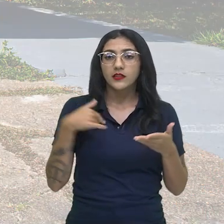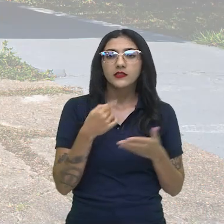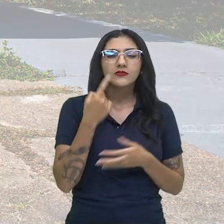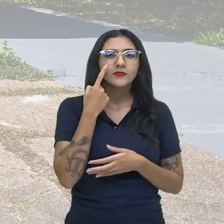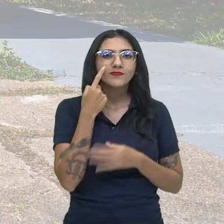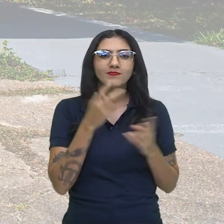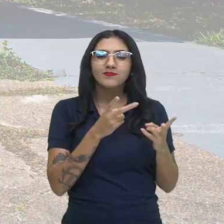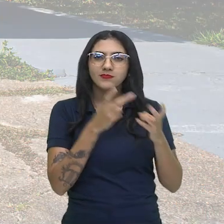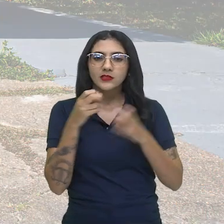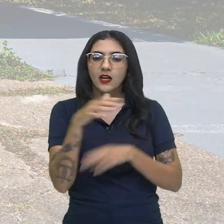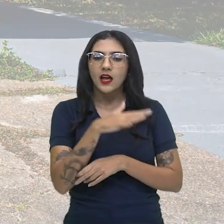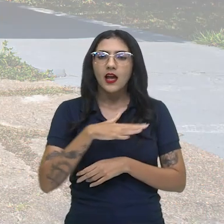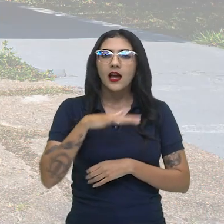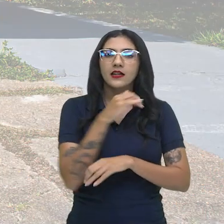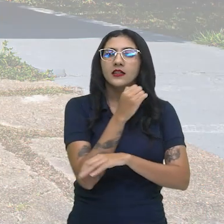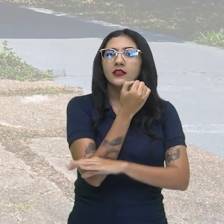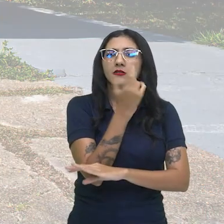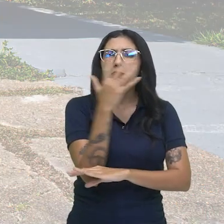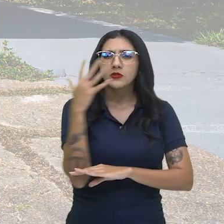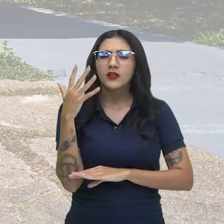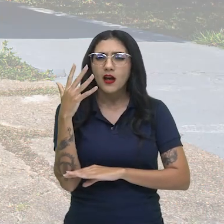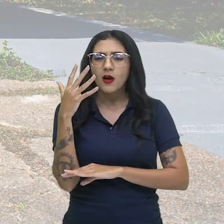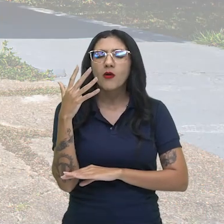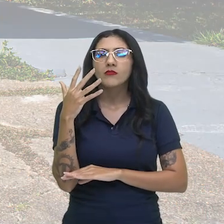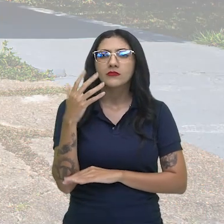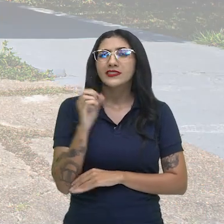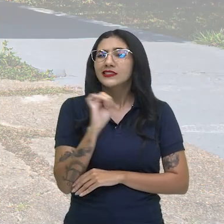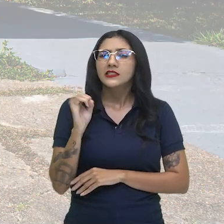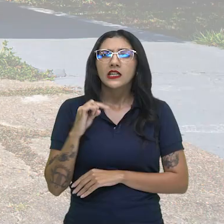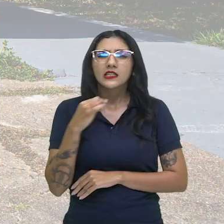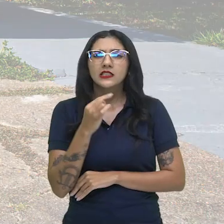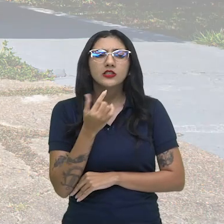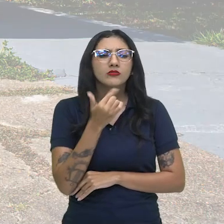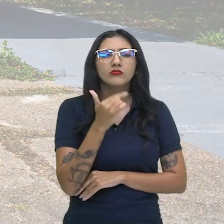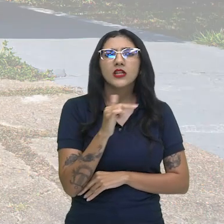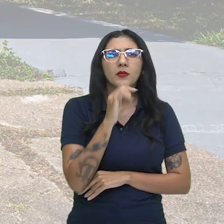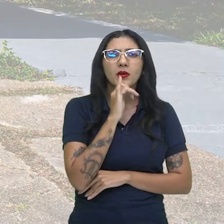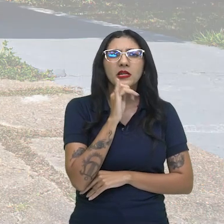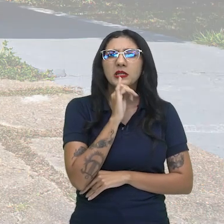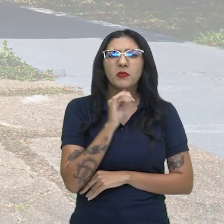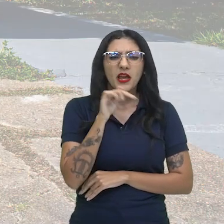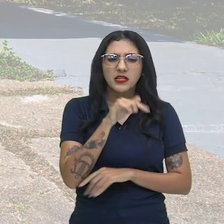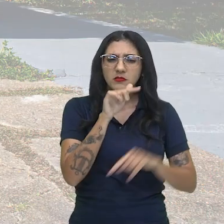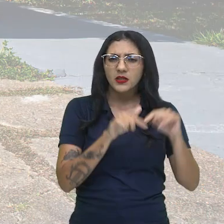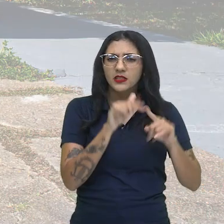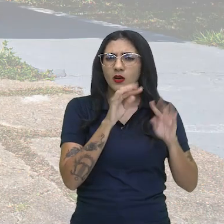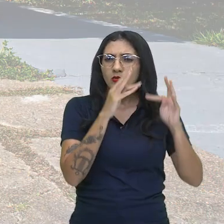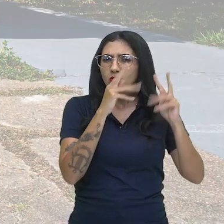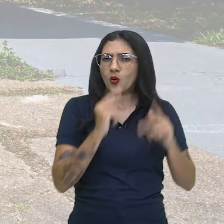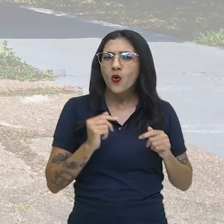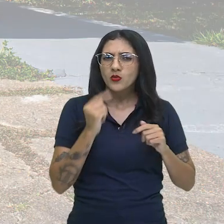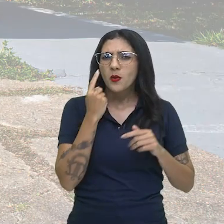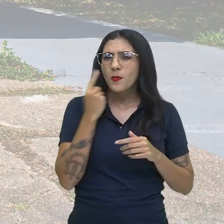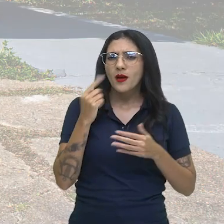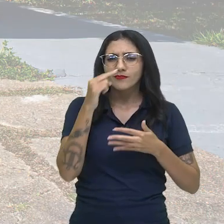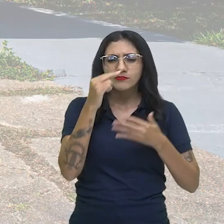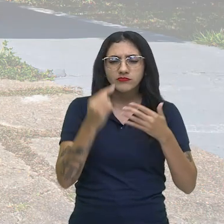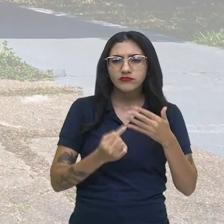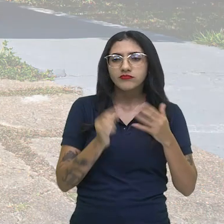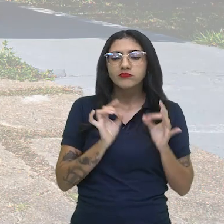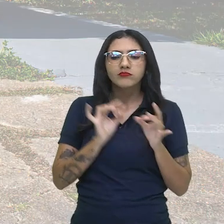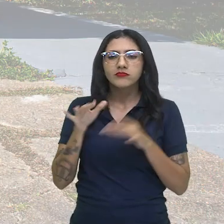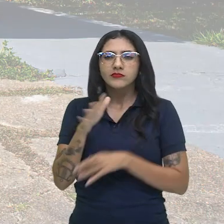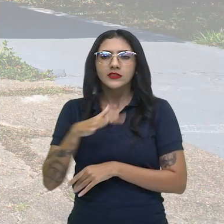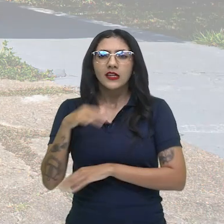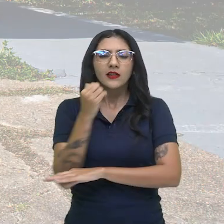leva muito tempo. Se a gente logo jogar se a gente não fizer essa coleta seletiva, jogar na natureza, a natureza leva muito tempo